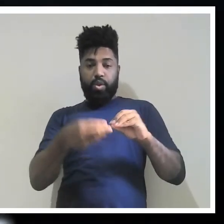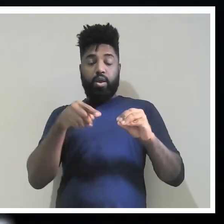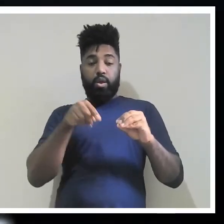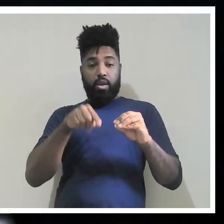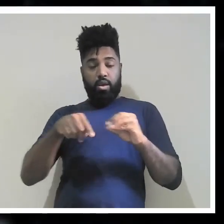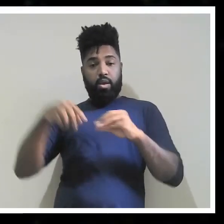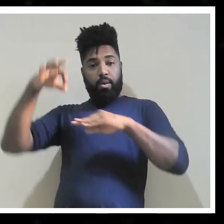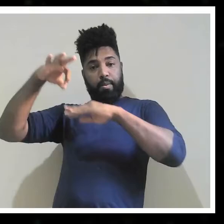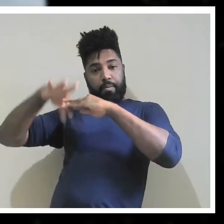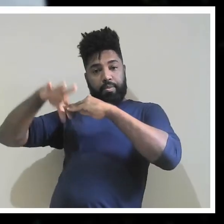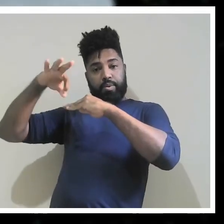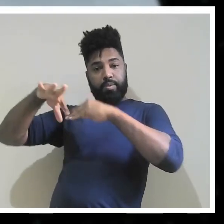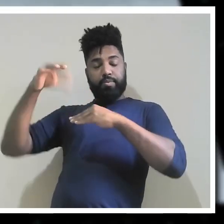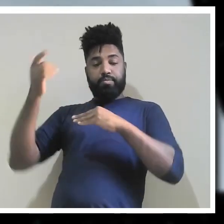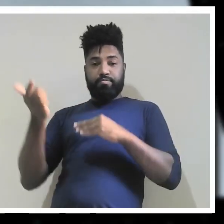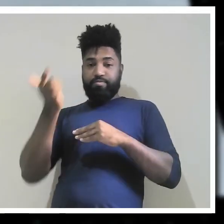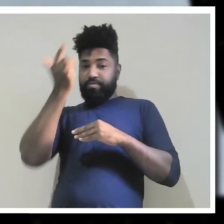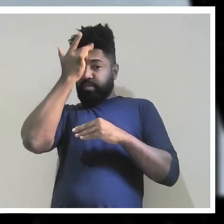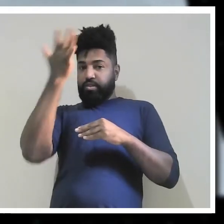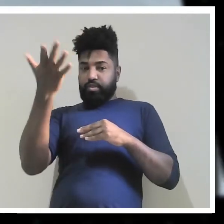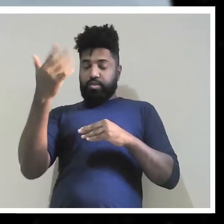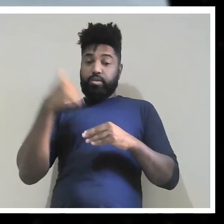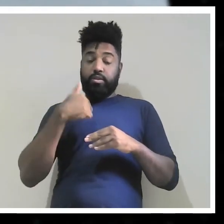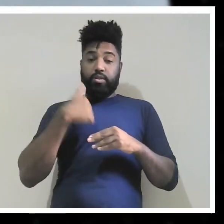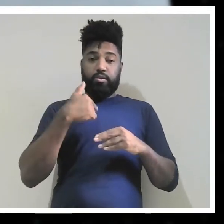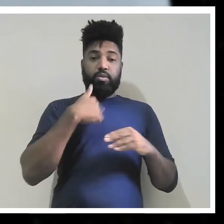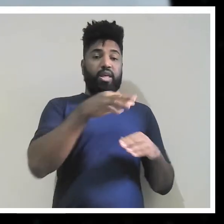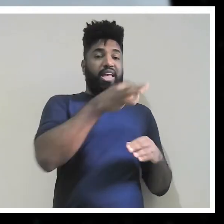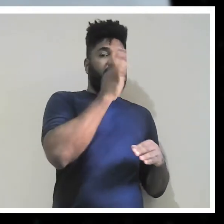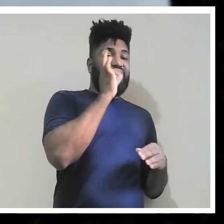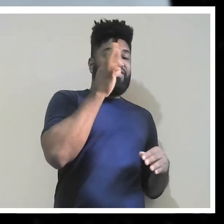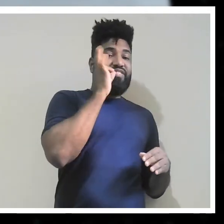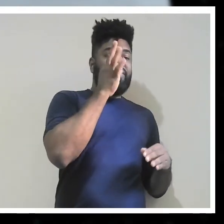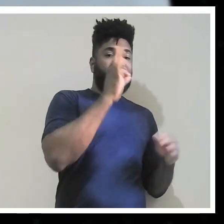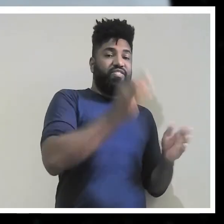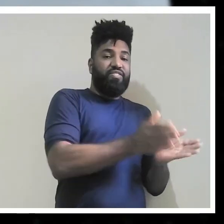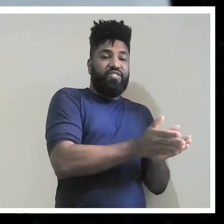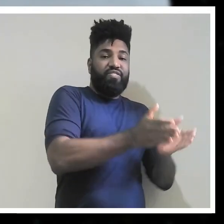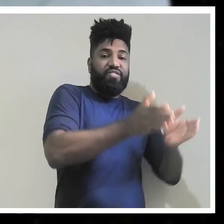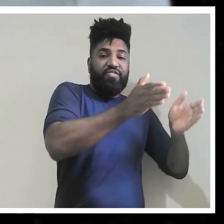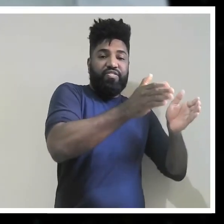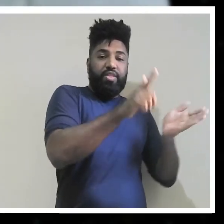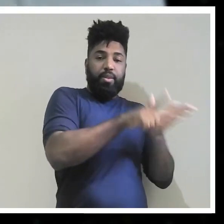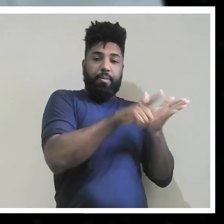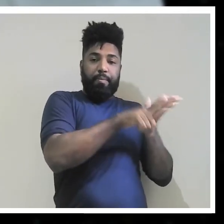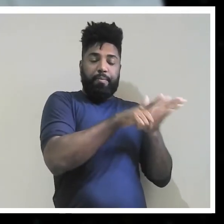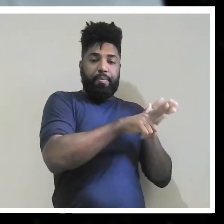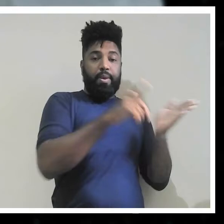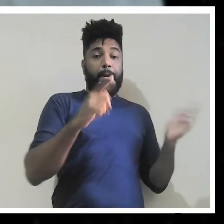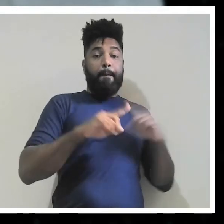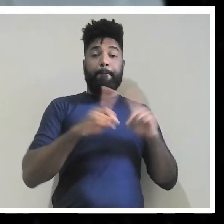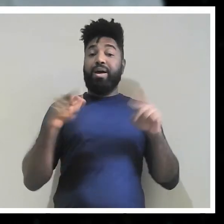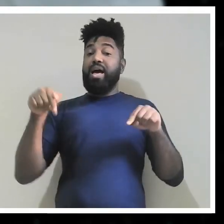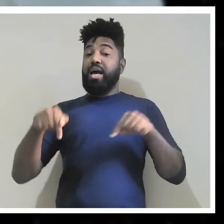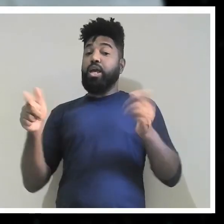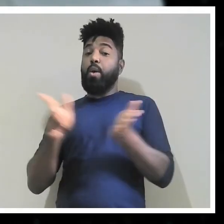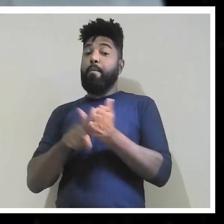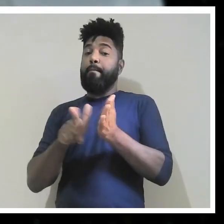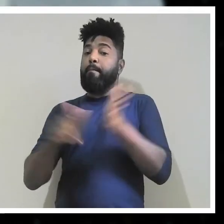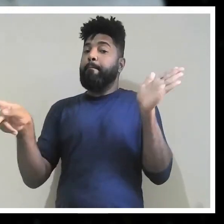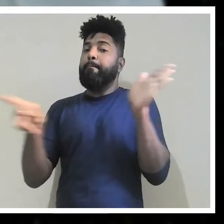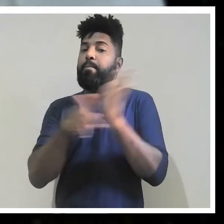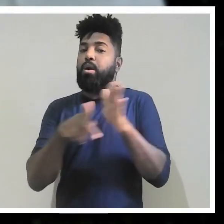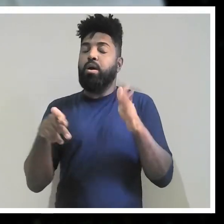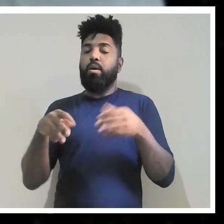isso porque eu tenho usado muito o filtro de papel para café. Mas nesse caso aqui eu estou usando um papel específico para filtração de substâncias.